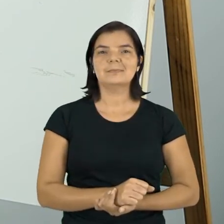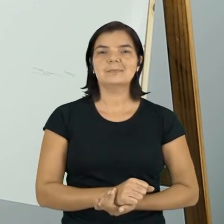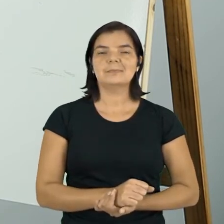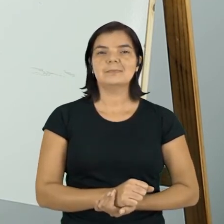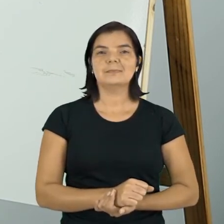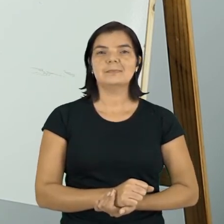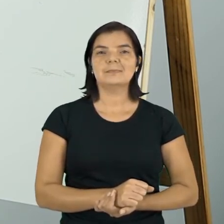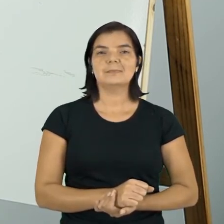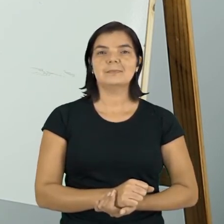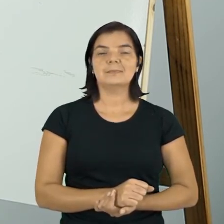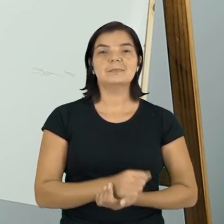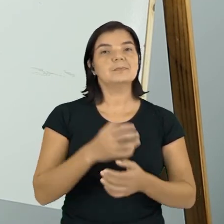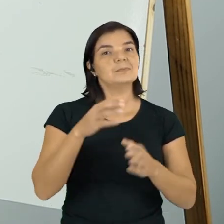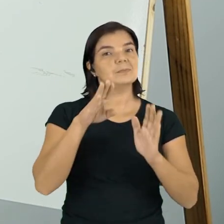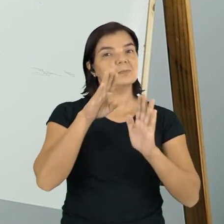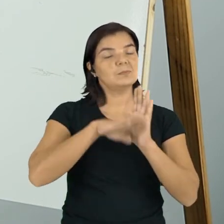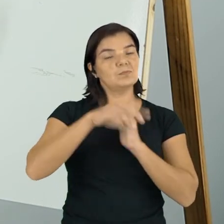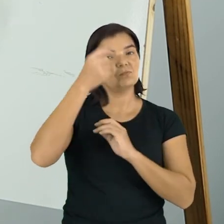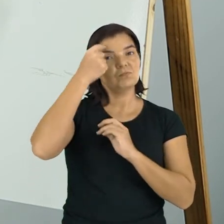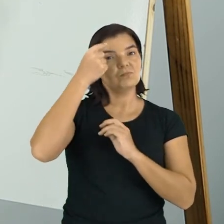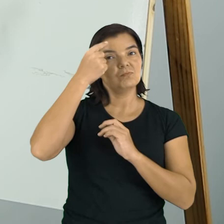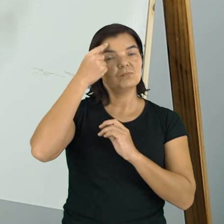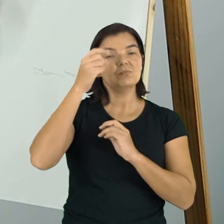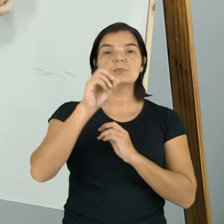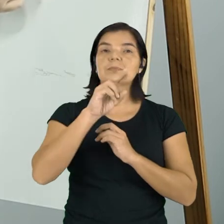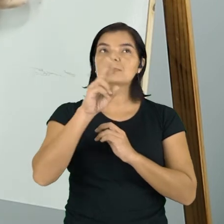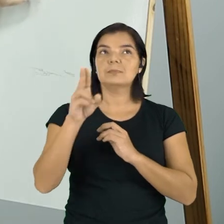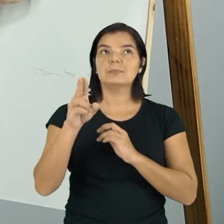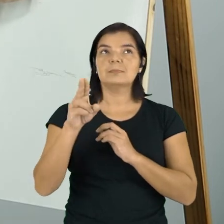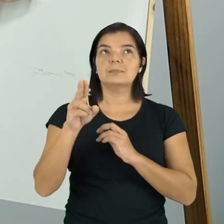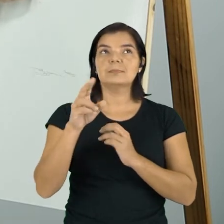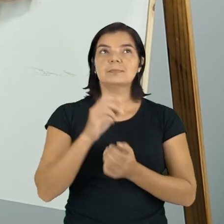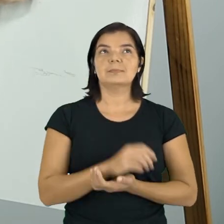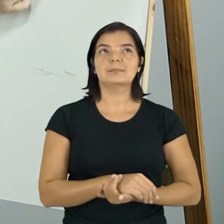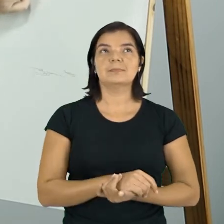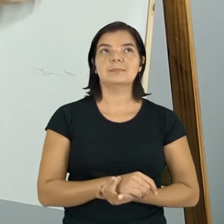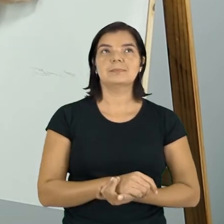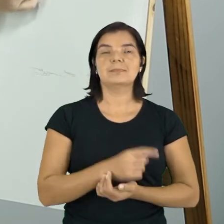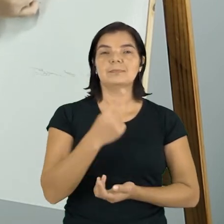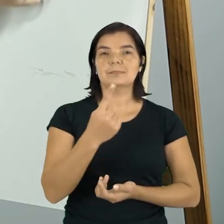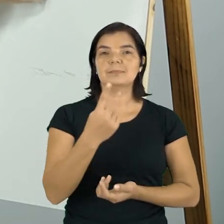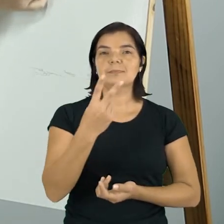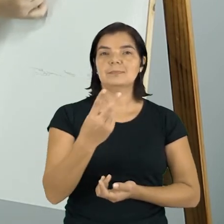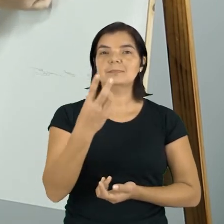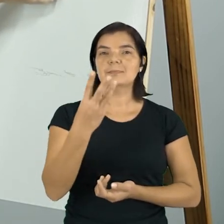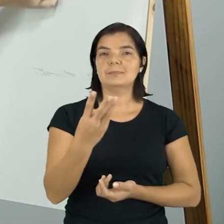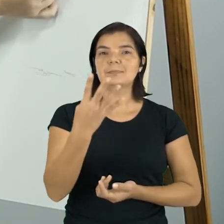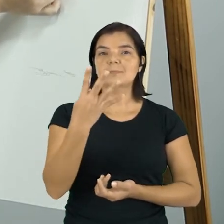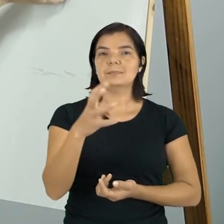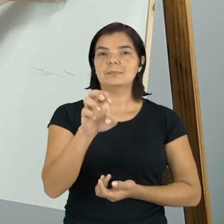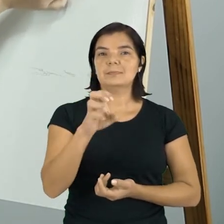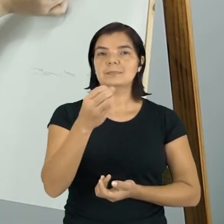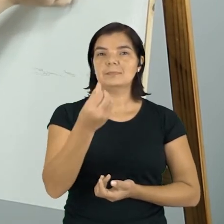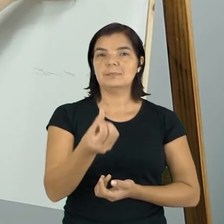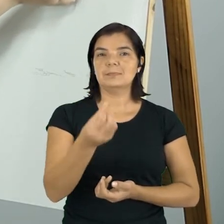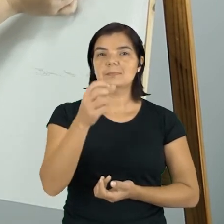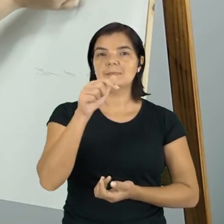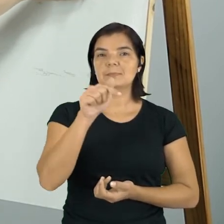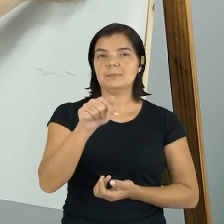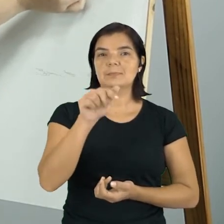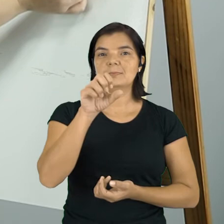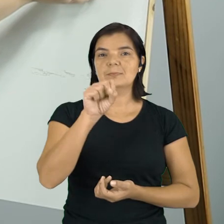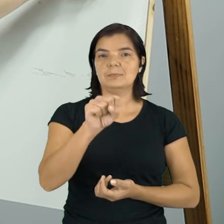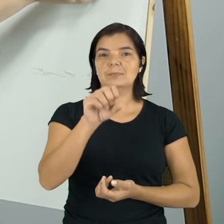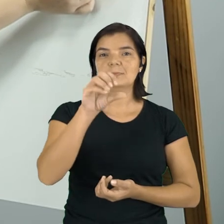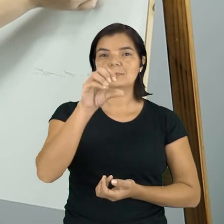Fica. Eu posso fazer um cálculo mental ou eu posso pegar e colocar 1, 2, 3, 4, 5,